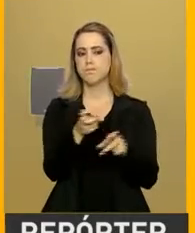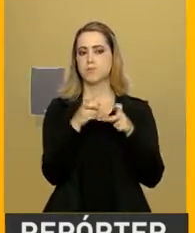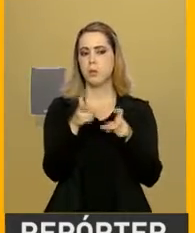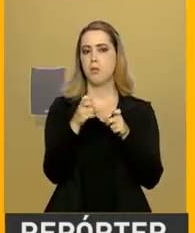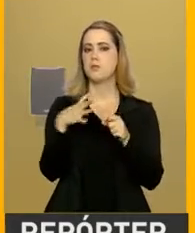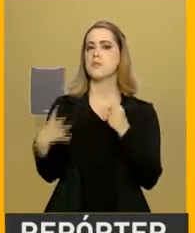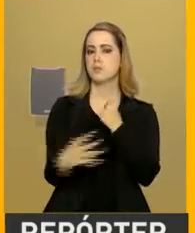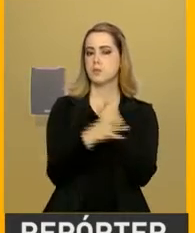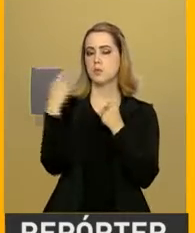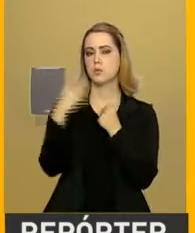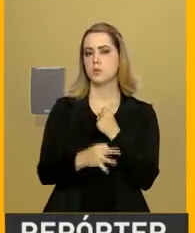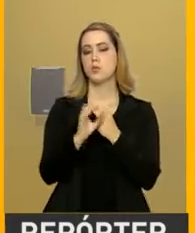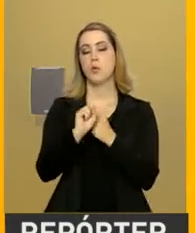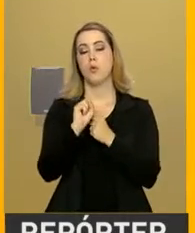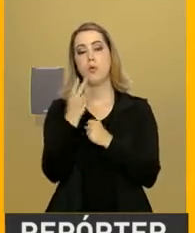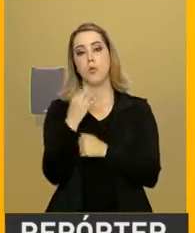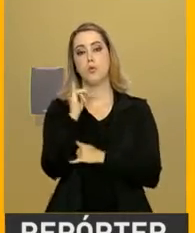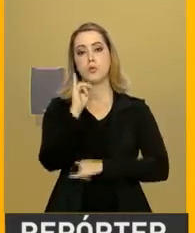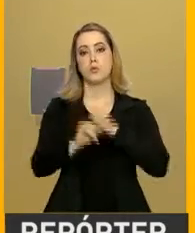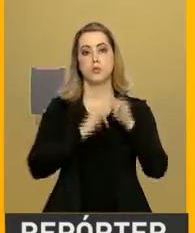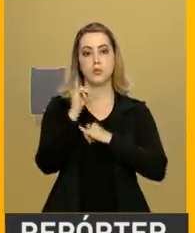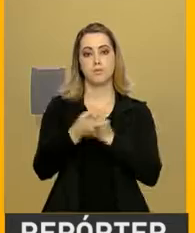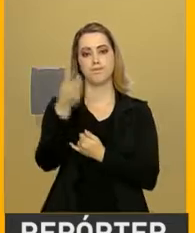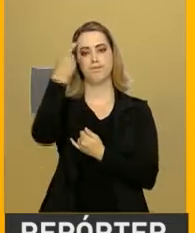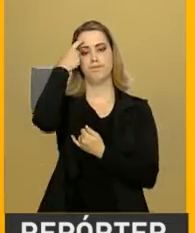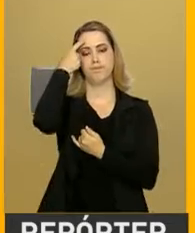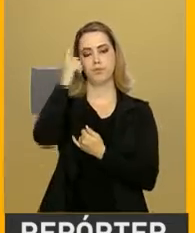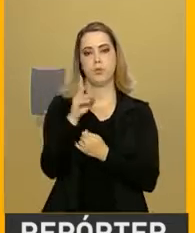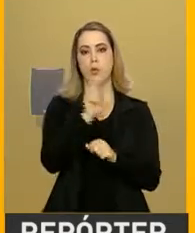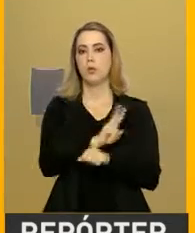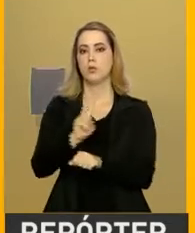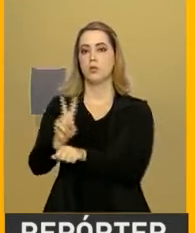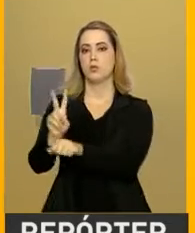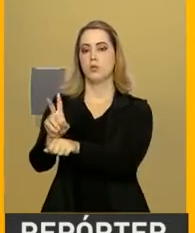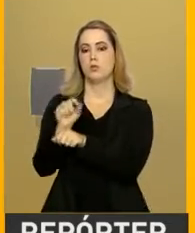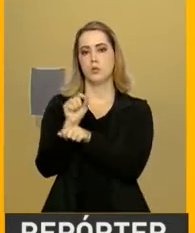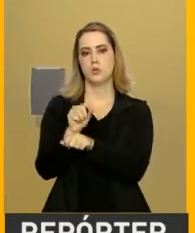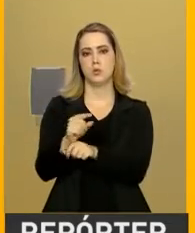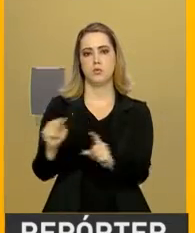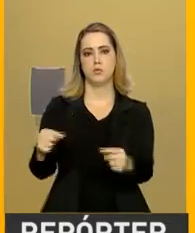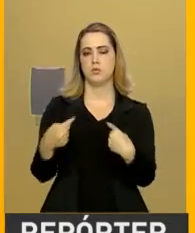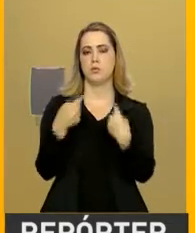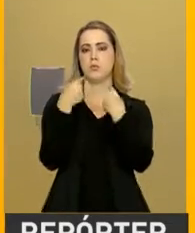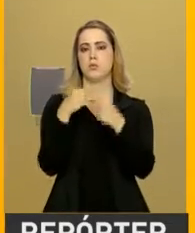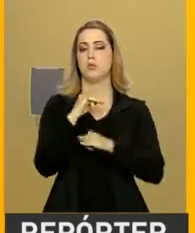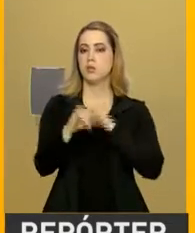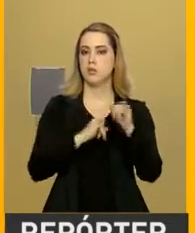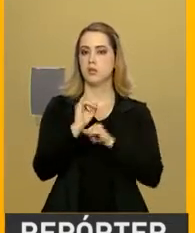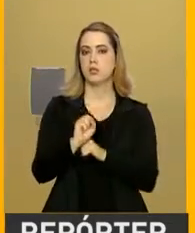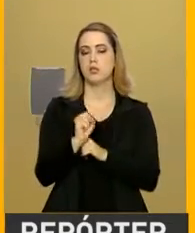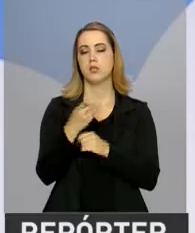parceiros, o acesso a outras informações com foco em inteligência, proteção contra ameaças online e combate a